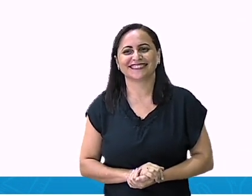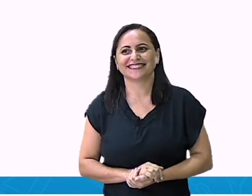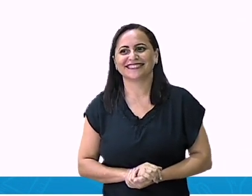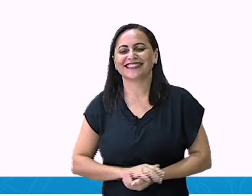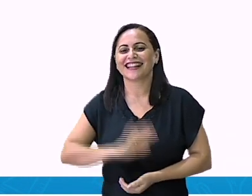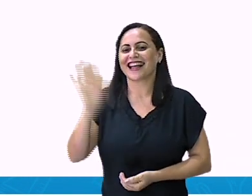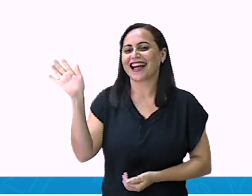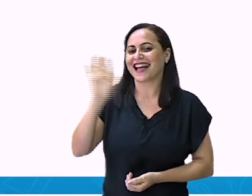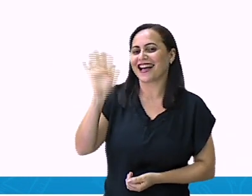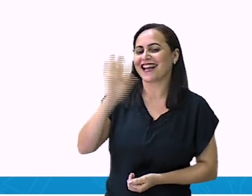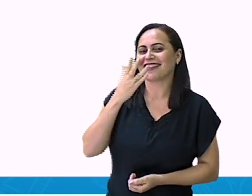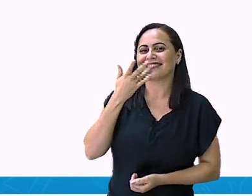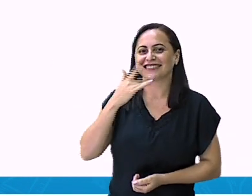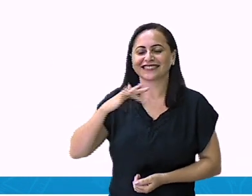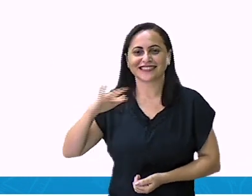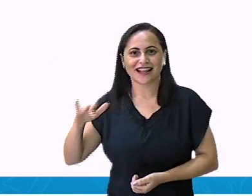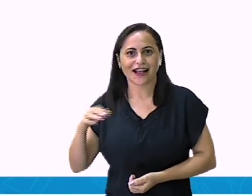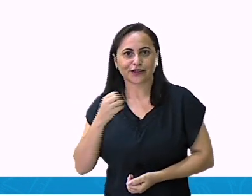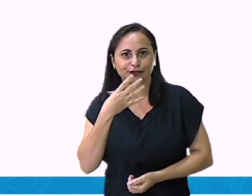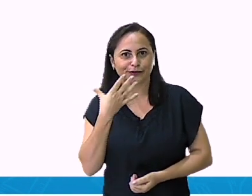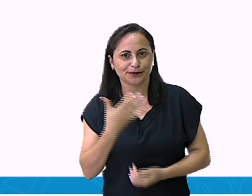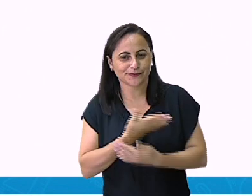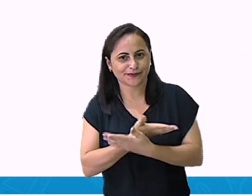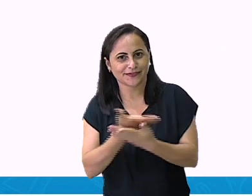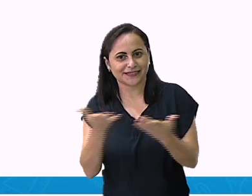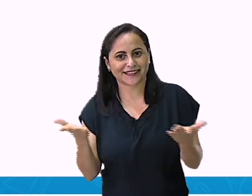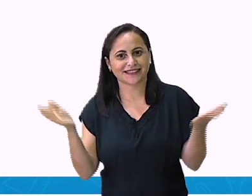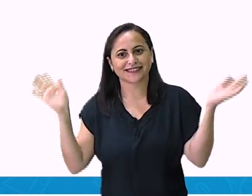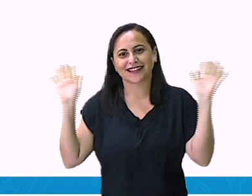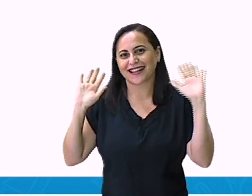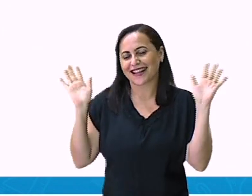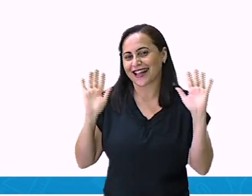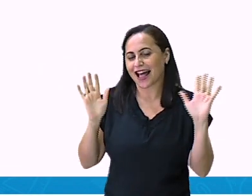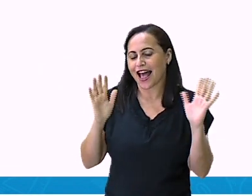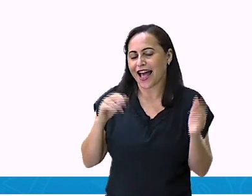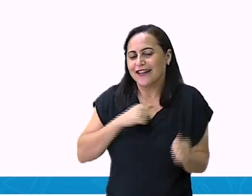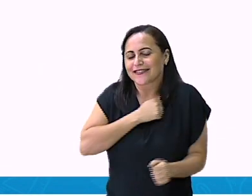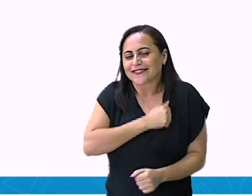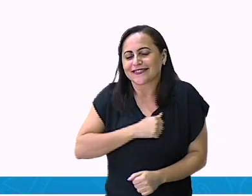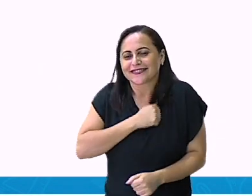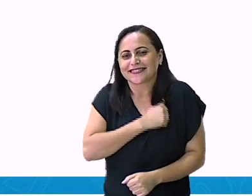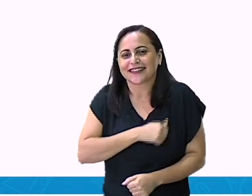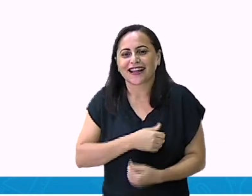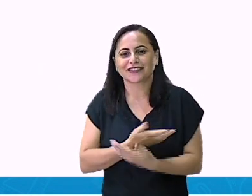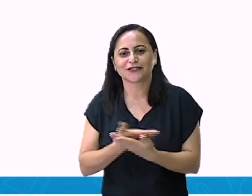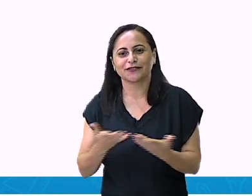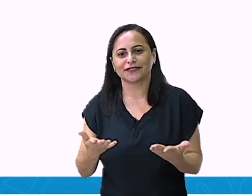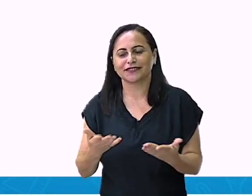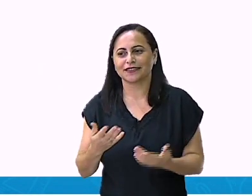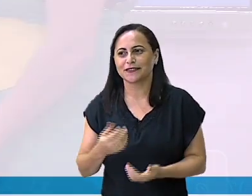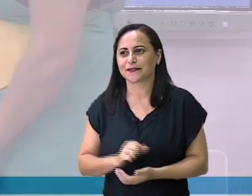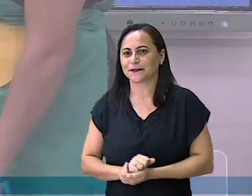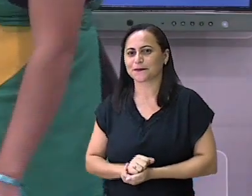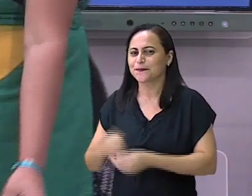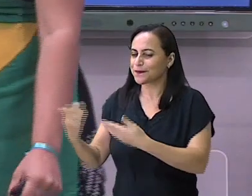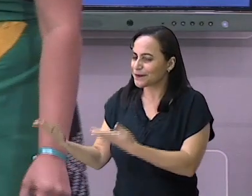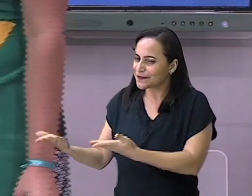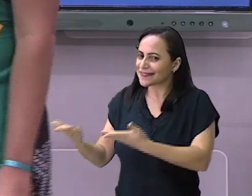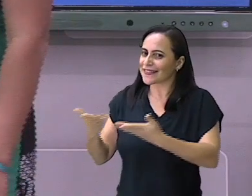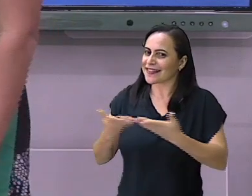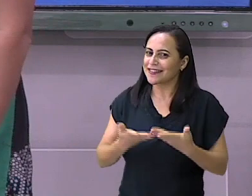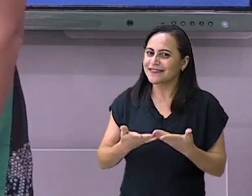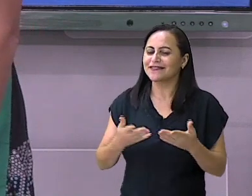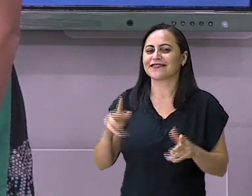Olá, crianças! Tudo bem com vocês? Estava morrendo de saudade. Seja bem-vinda, professora Karina.